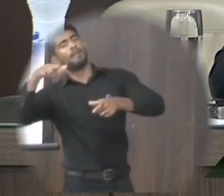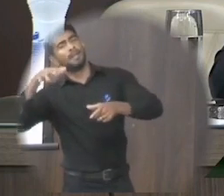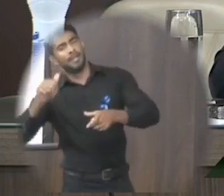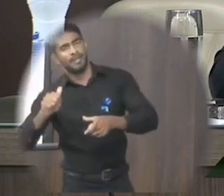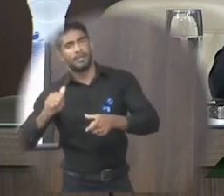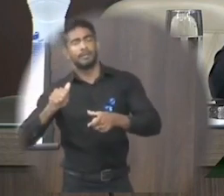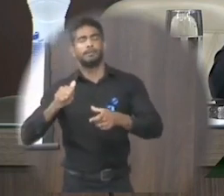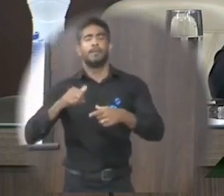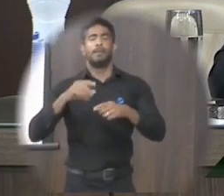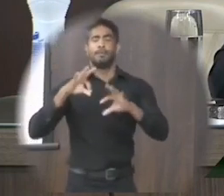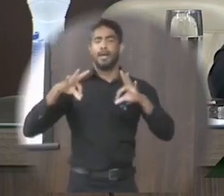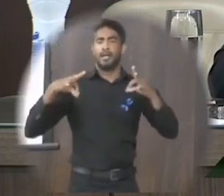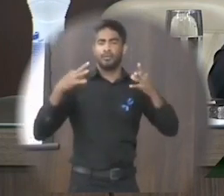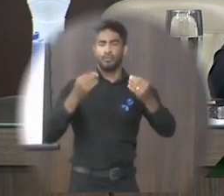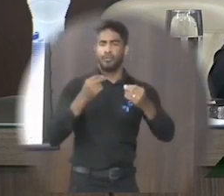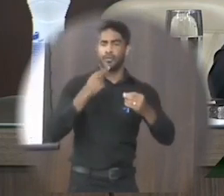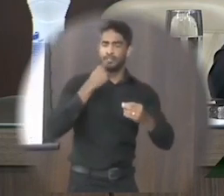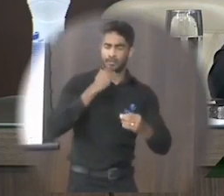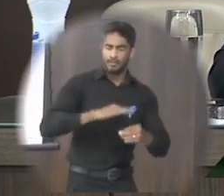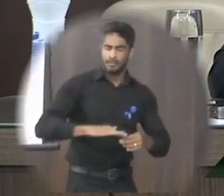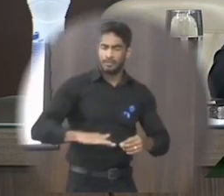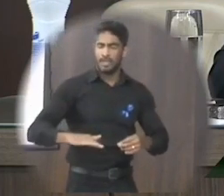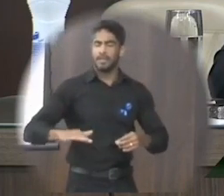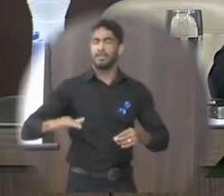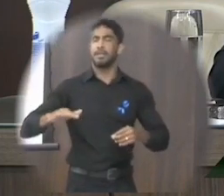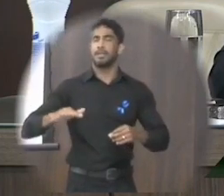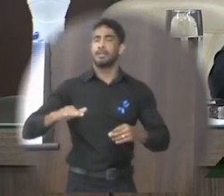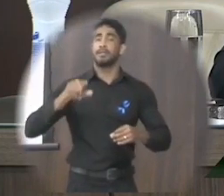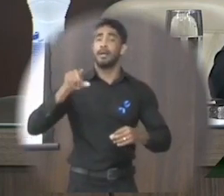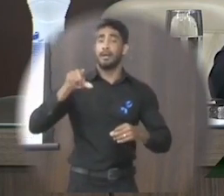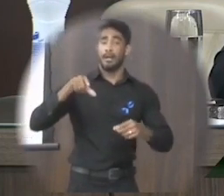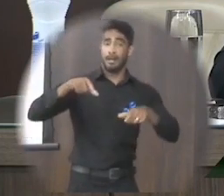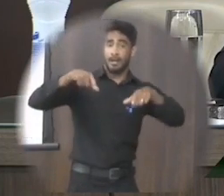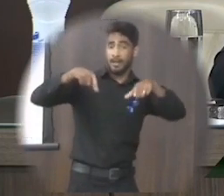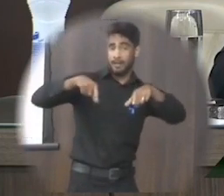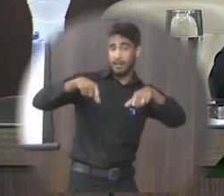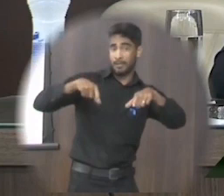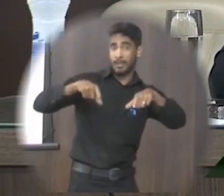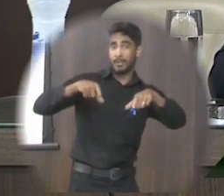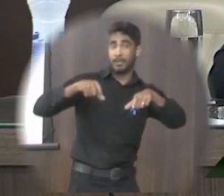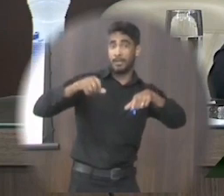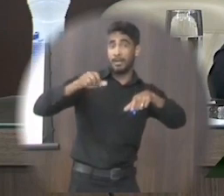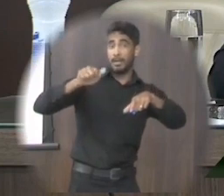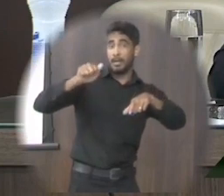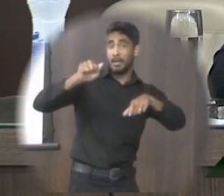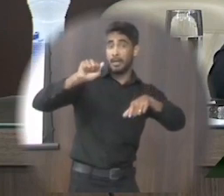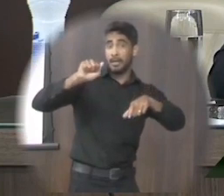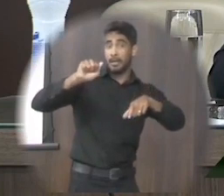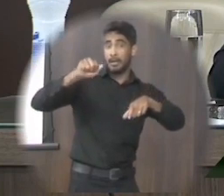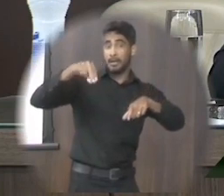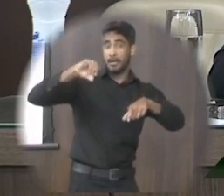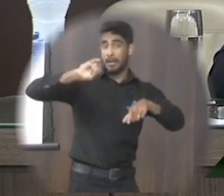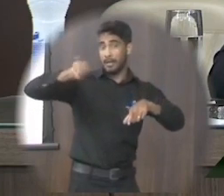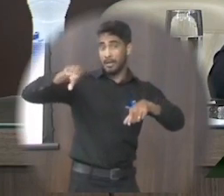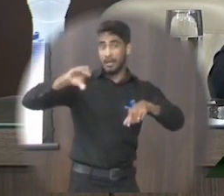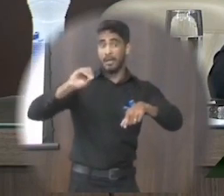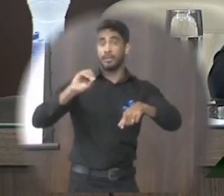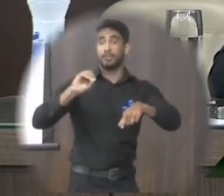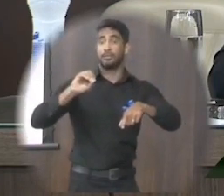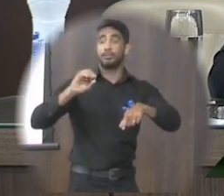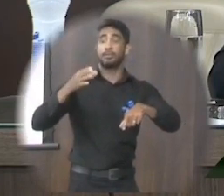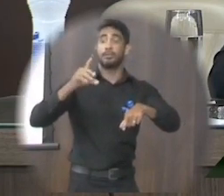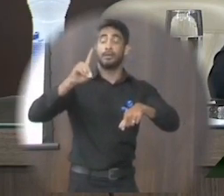ginástico para todas as idades. O atendimento ocorre na quadra do CEMEI Anjo da Guarda. Já conhecida, a senhora Roseni Nogueira